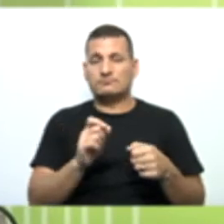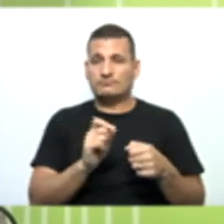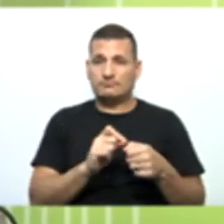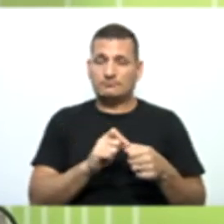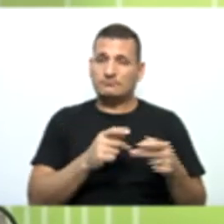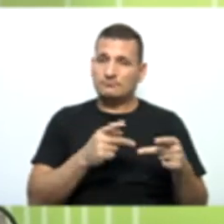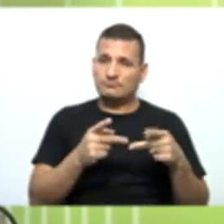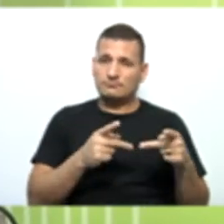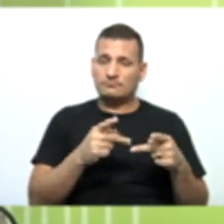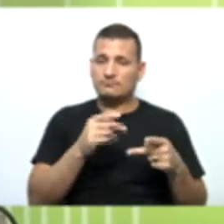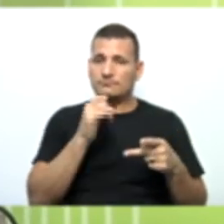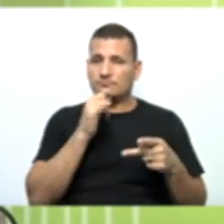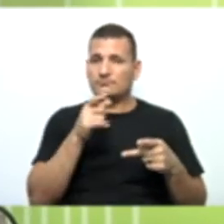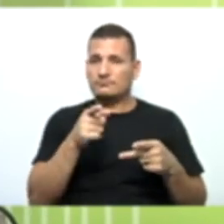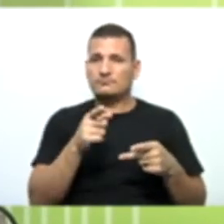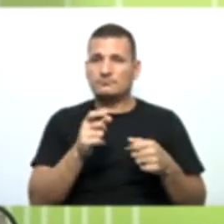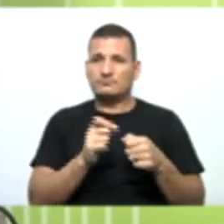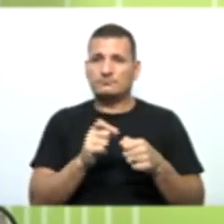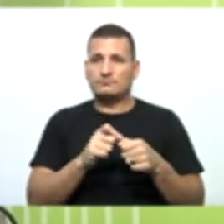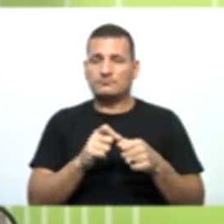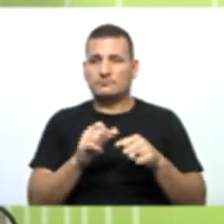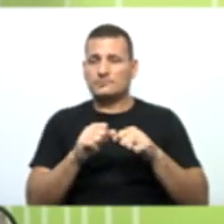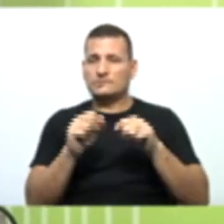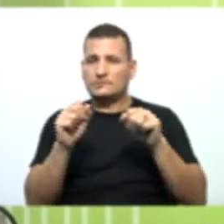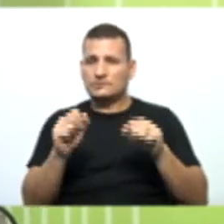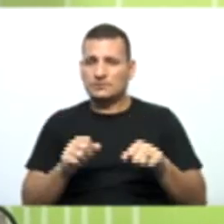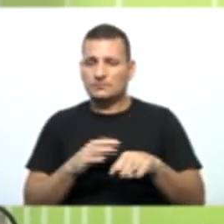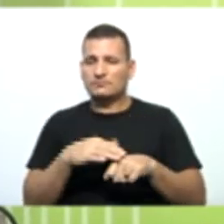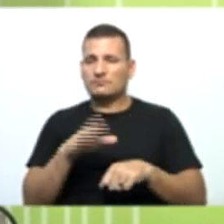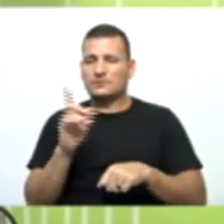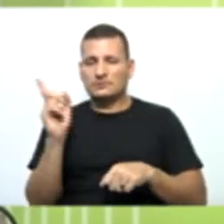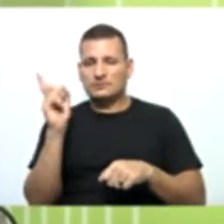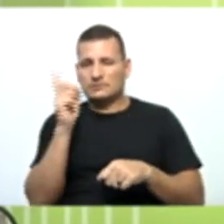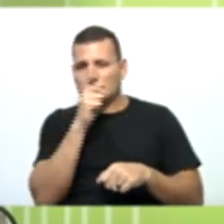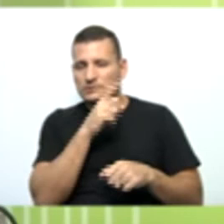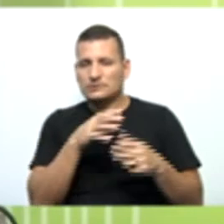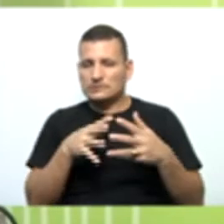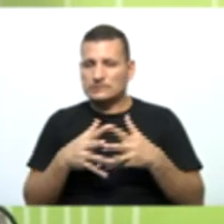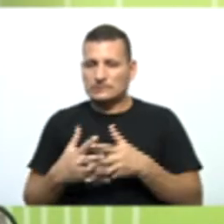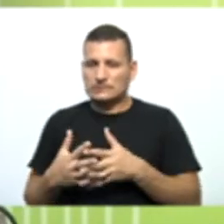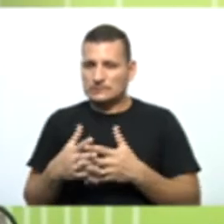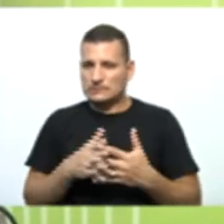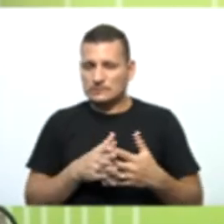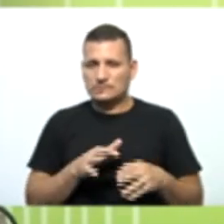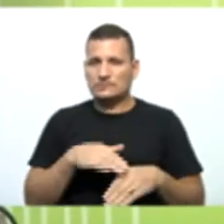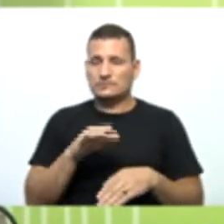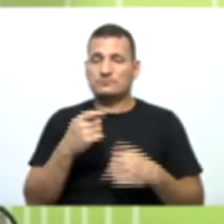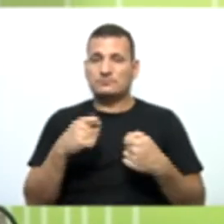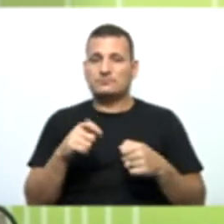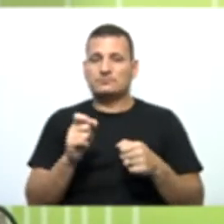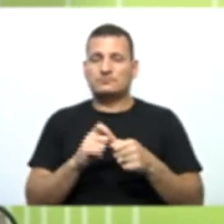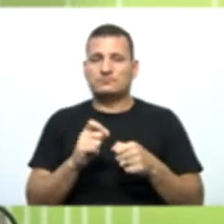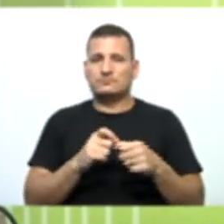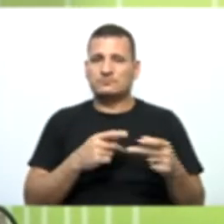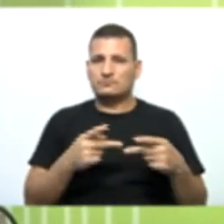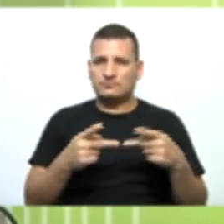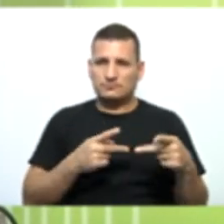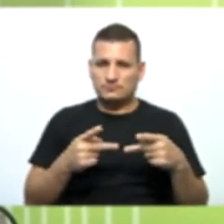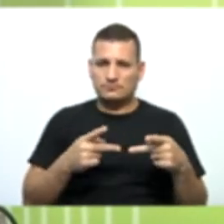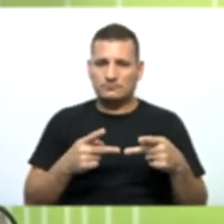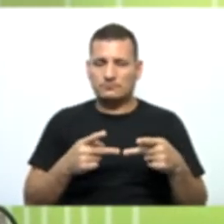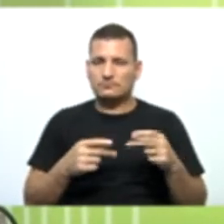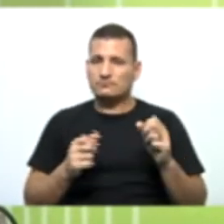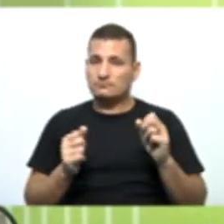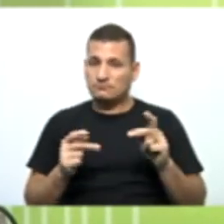site. Se você vai construir um sistema um pouco mais complexo ou menos complexo, tem que fazer o projeto,